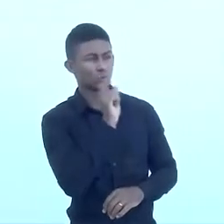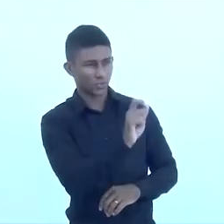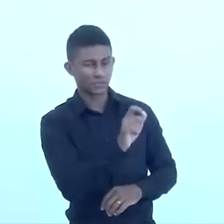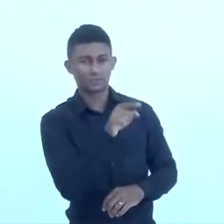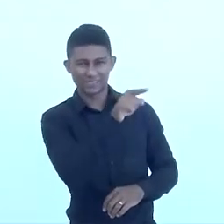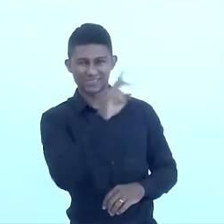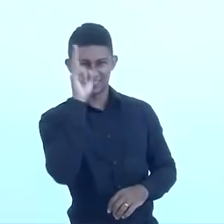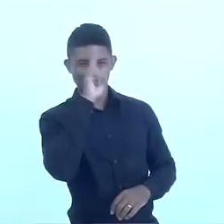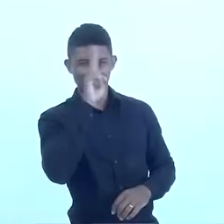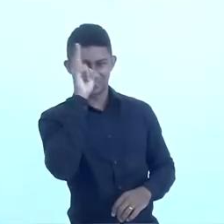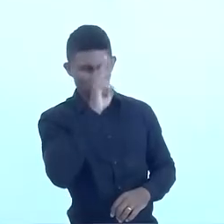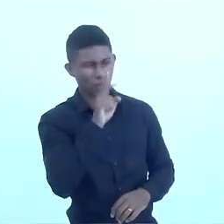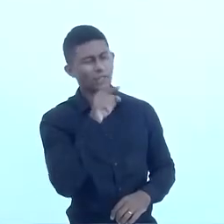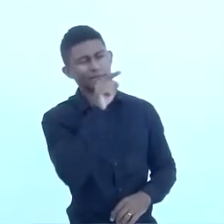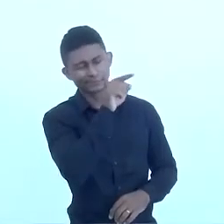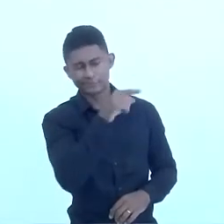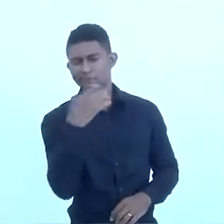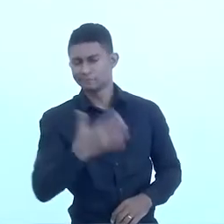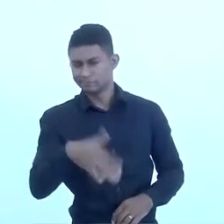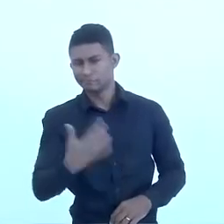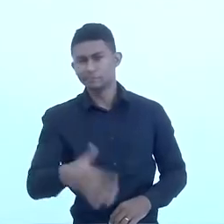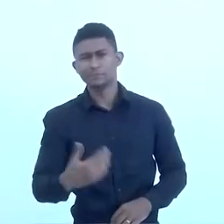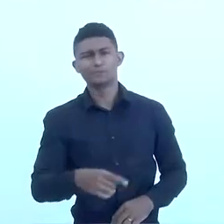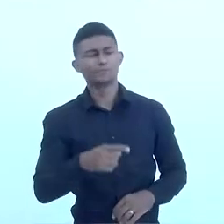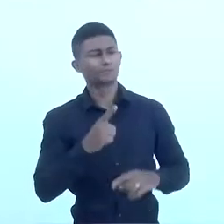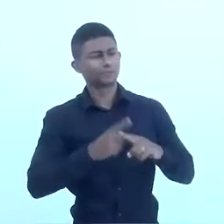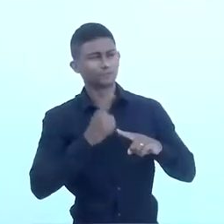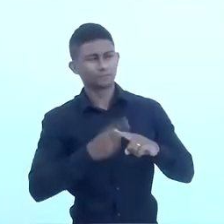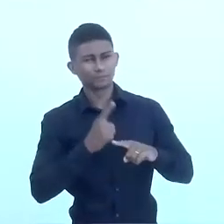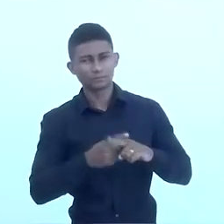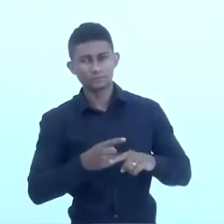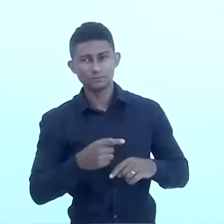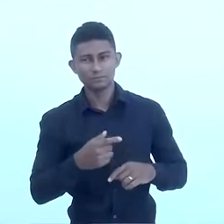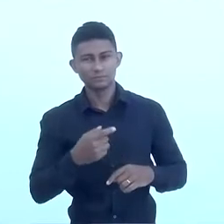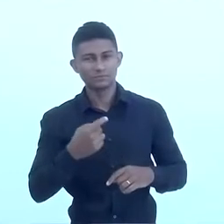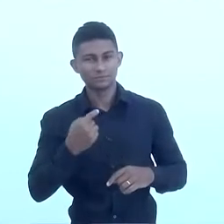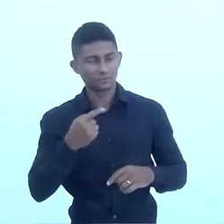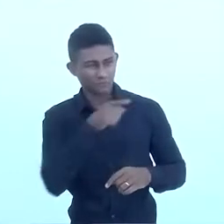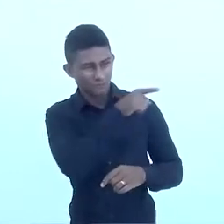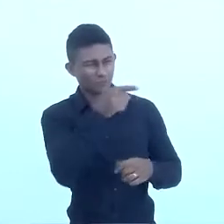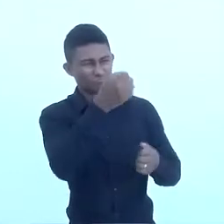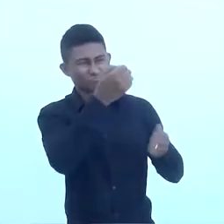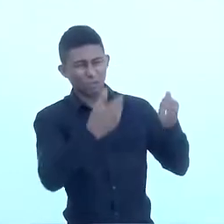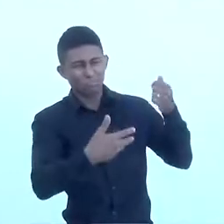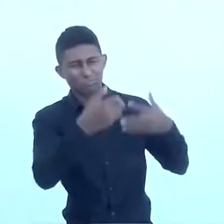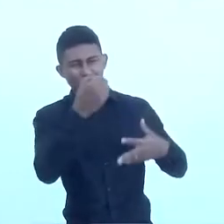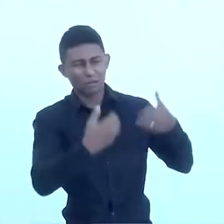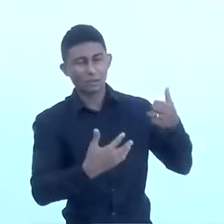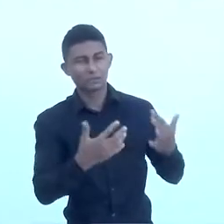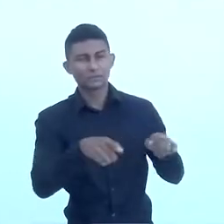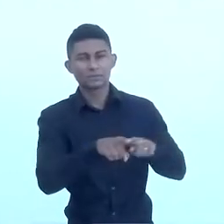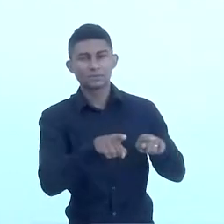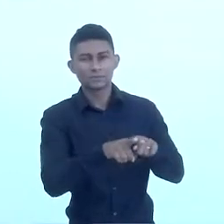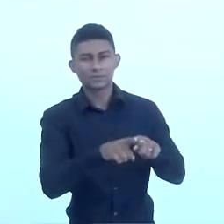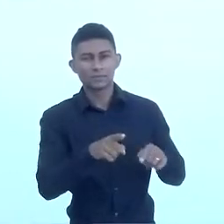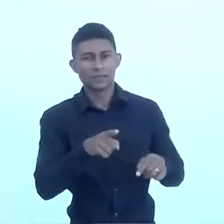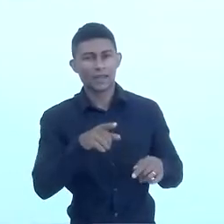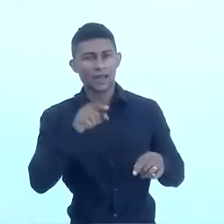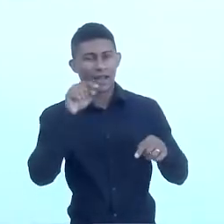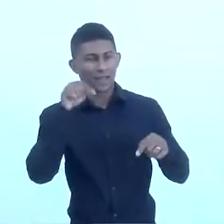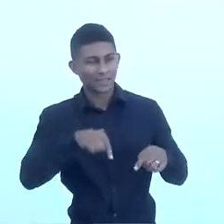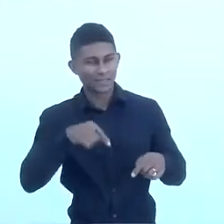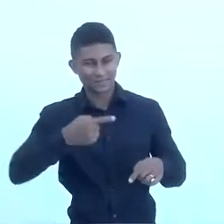você vem de uma história muito marcante. E engraçado que quando a gente escuta. Jornalista